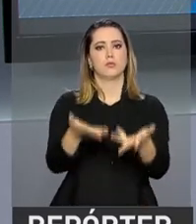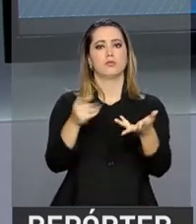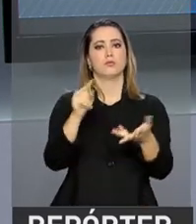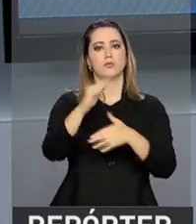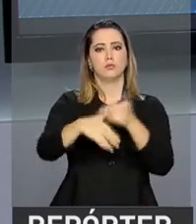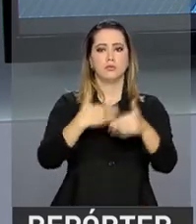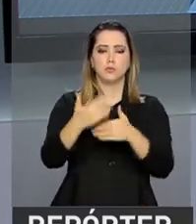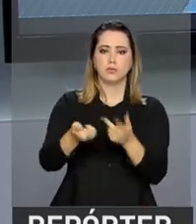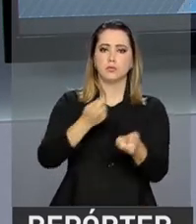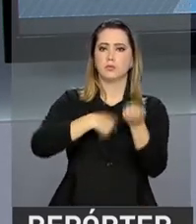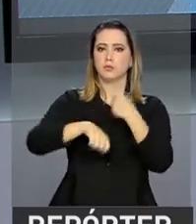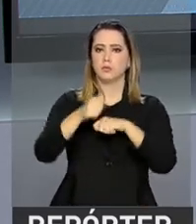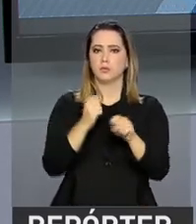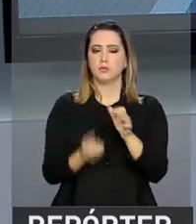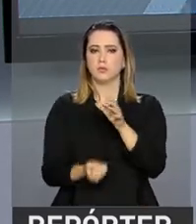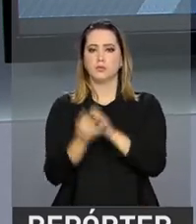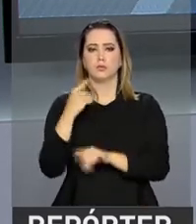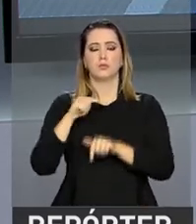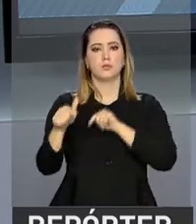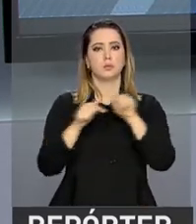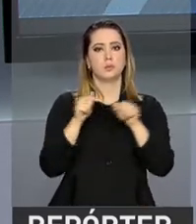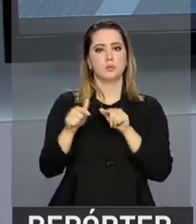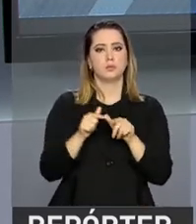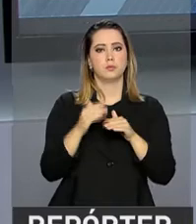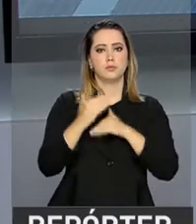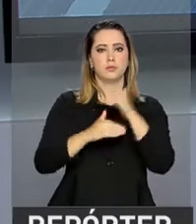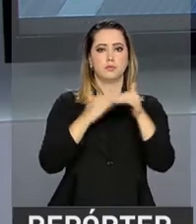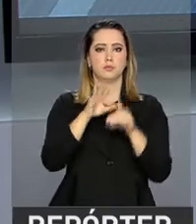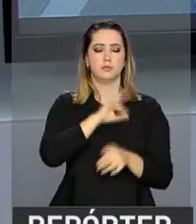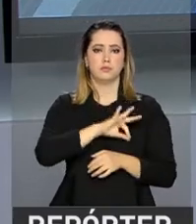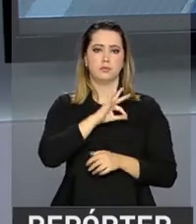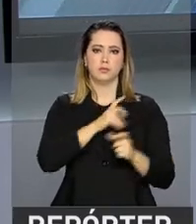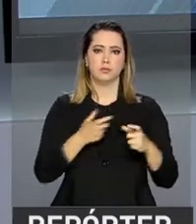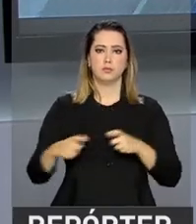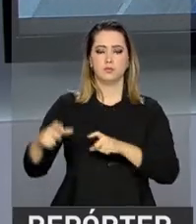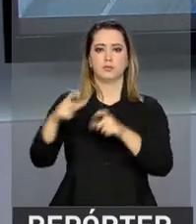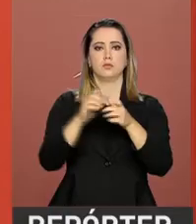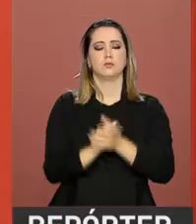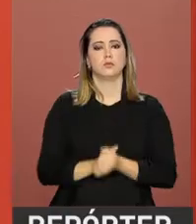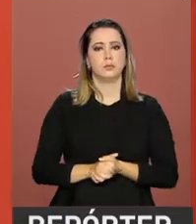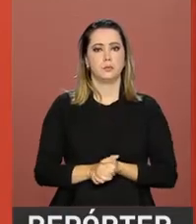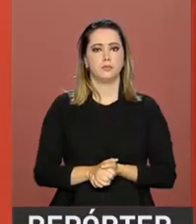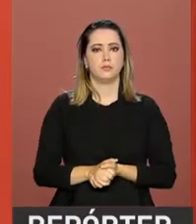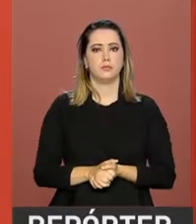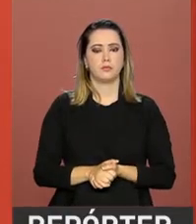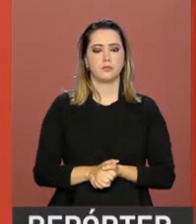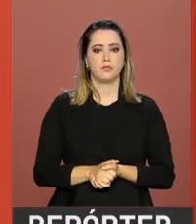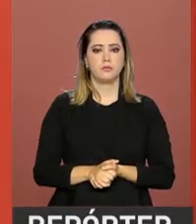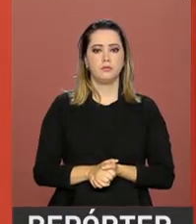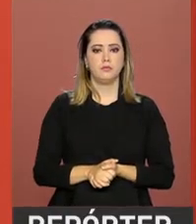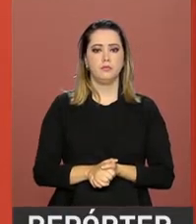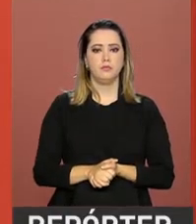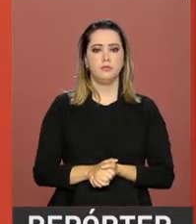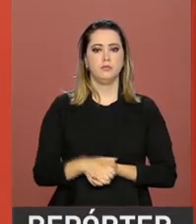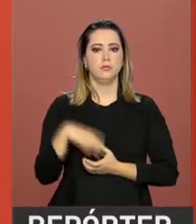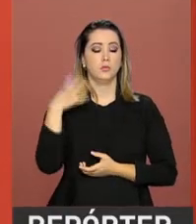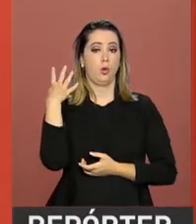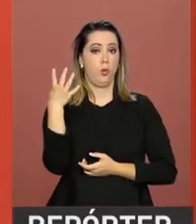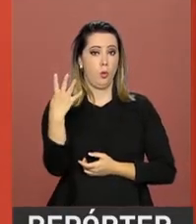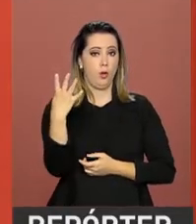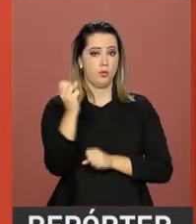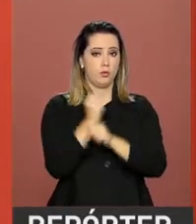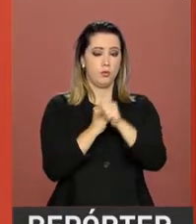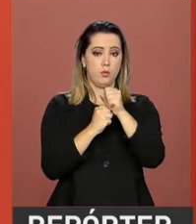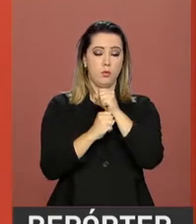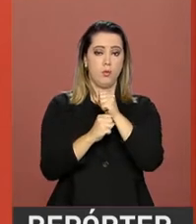ajudam a movimentar a economia e gerar empregos e aumentar a renda na região há quatro anos esse